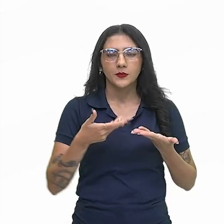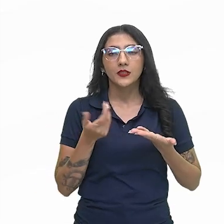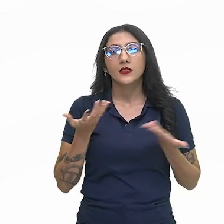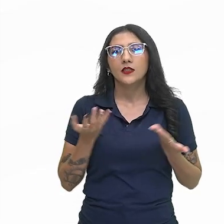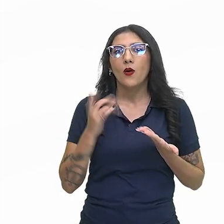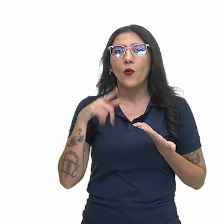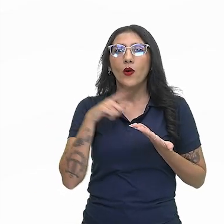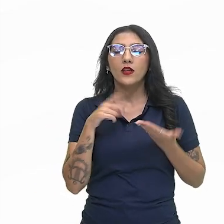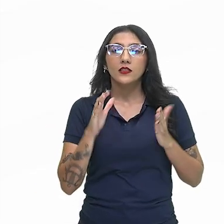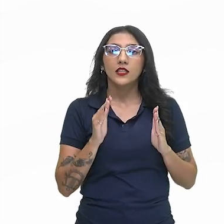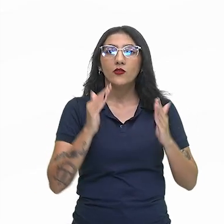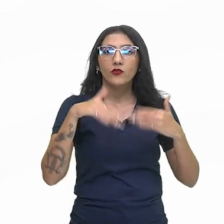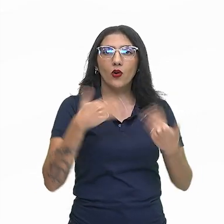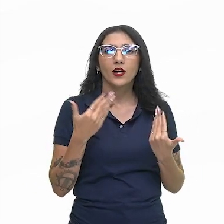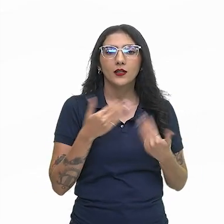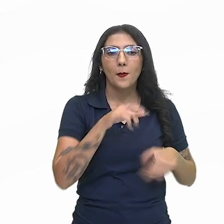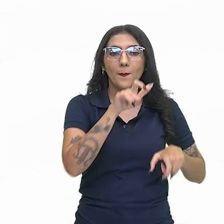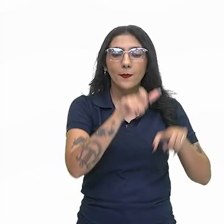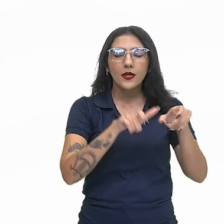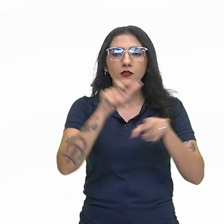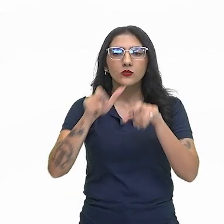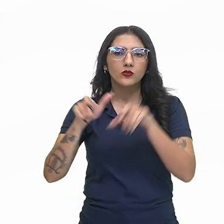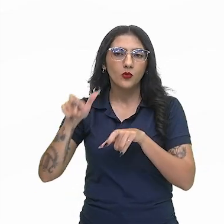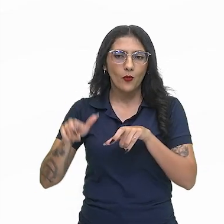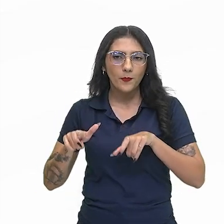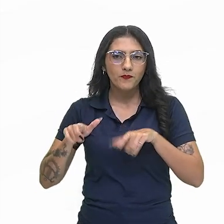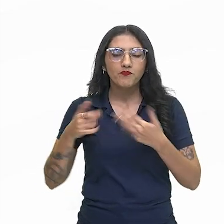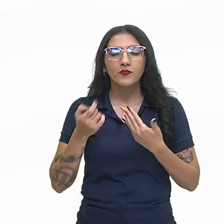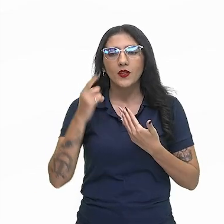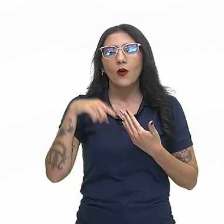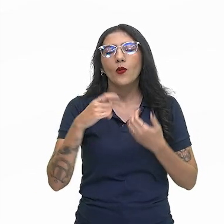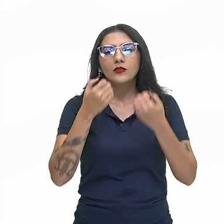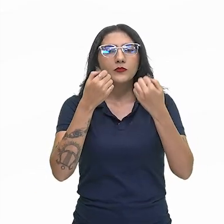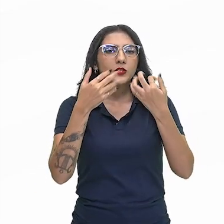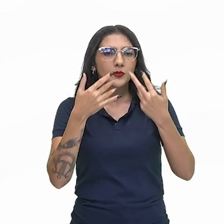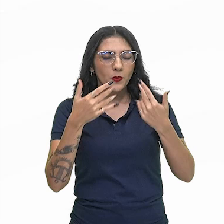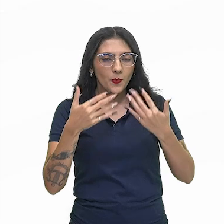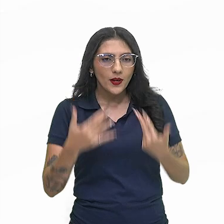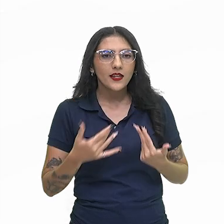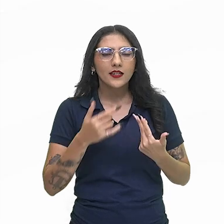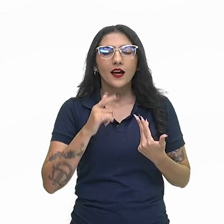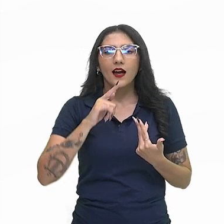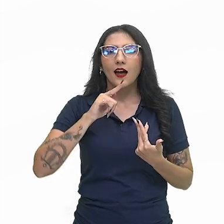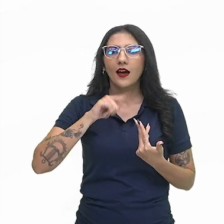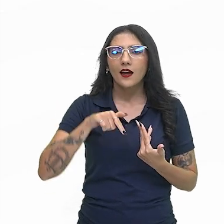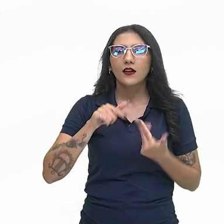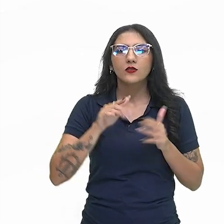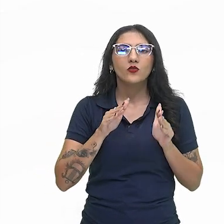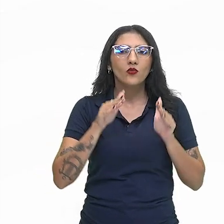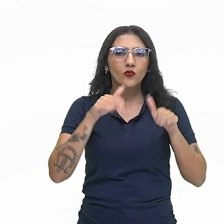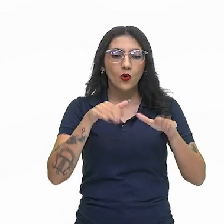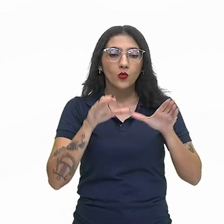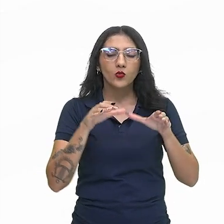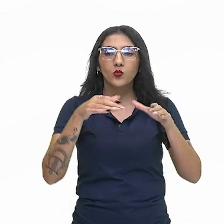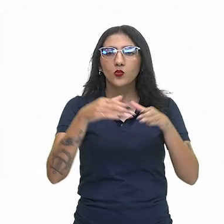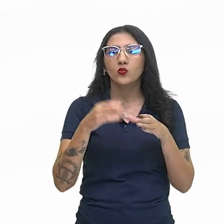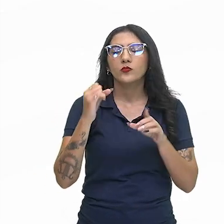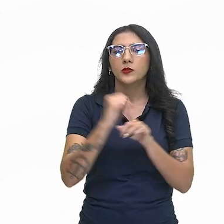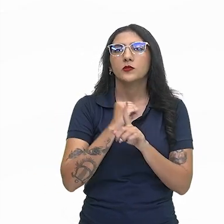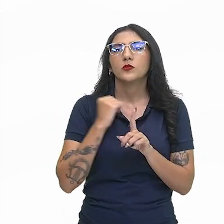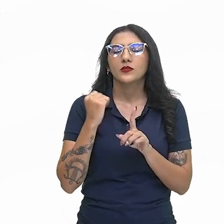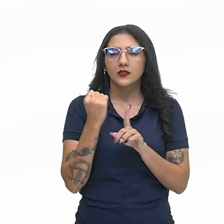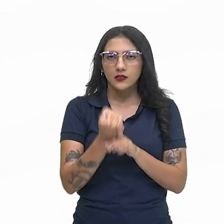no indivíduo, né? Então, ele vai dizer que foca no indivíduo, não, ele foca na sociedade,